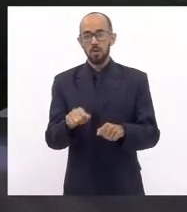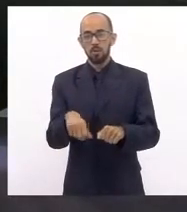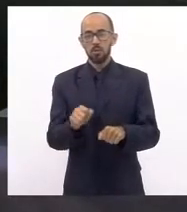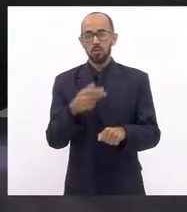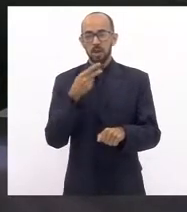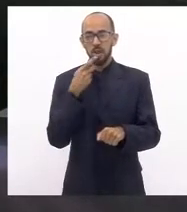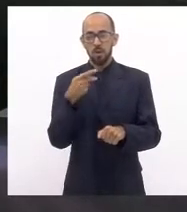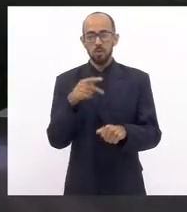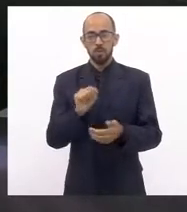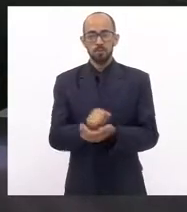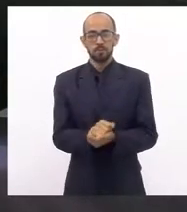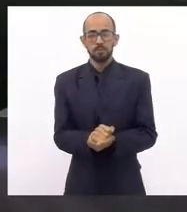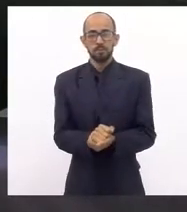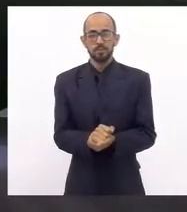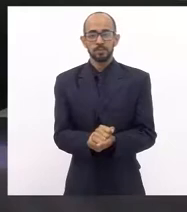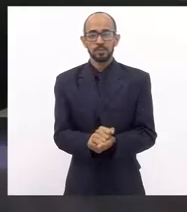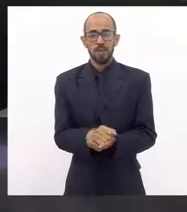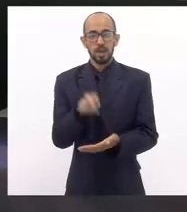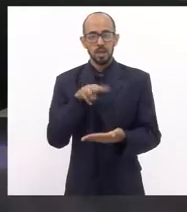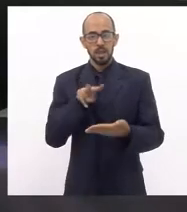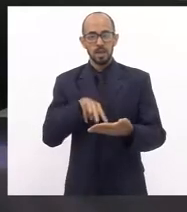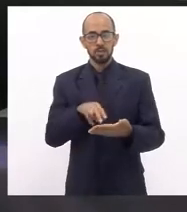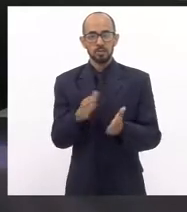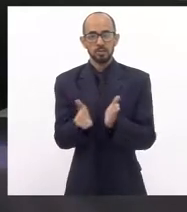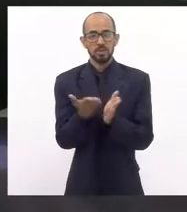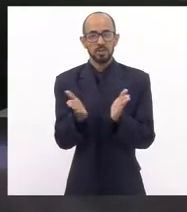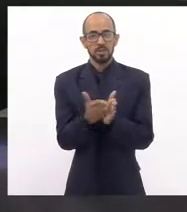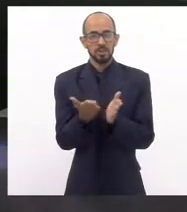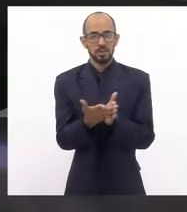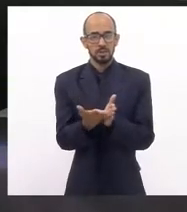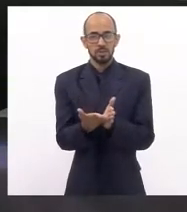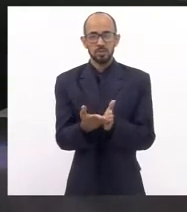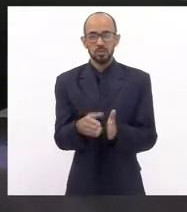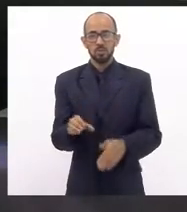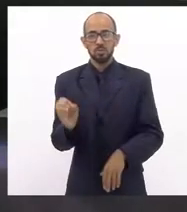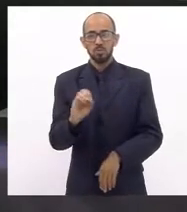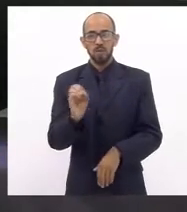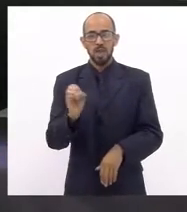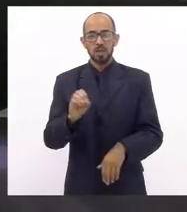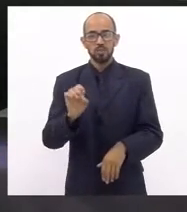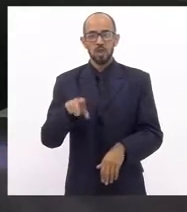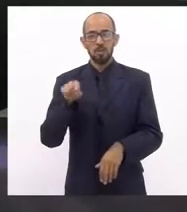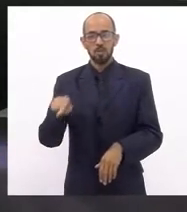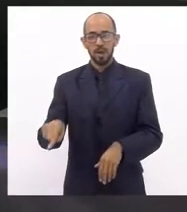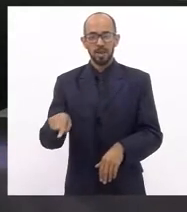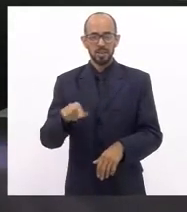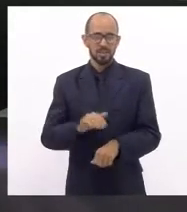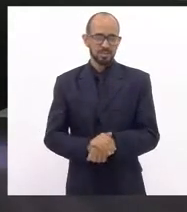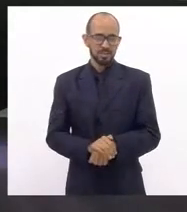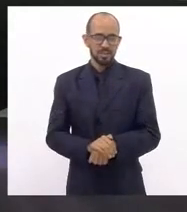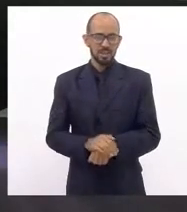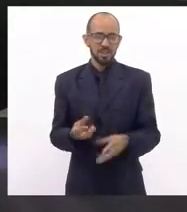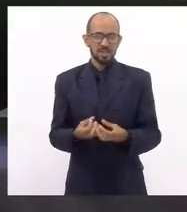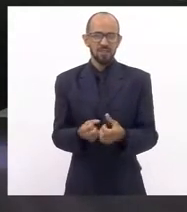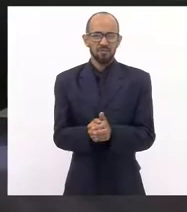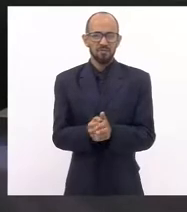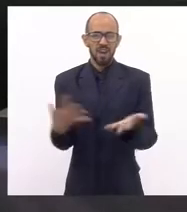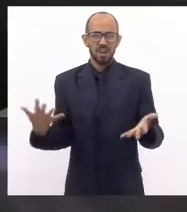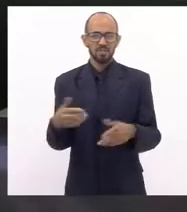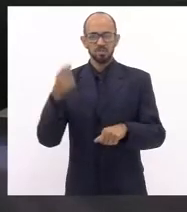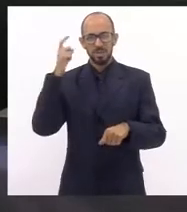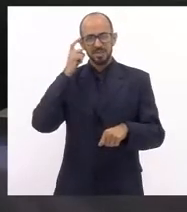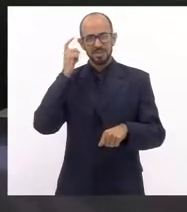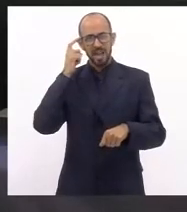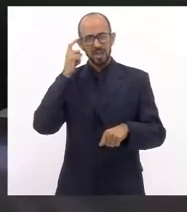né, vocês já leram esse livro, né, nem que sejam só para elas. Muitos achavam que estavam fazendo para si, mas fizeram